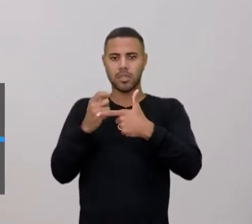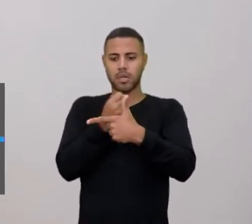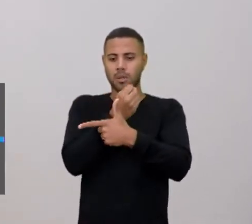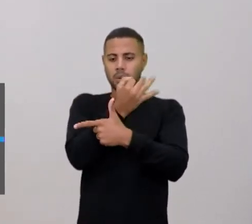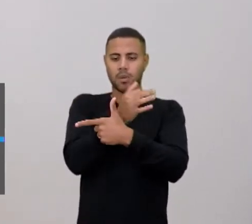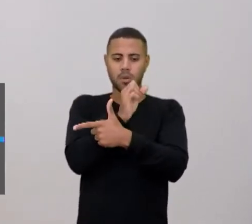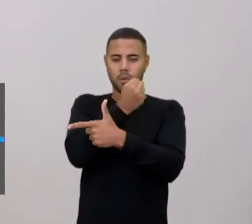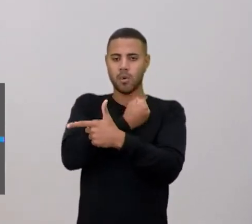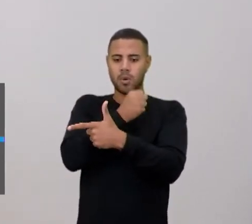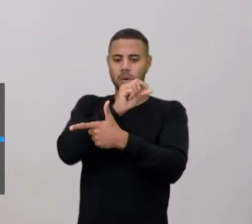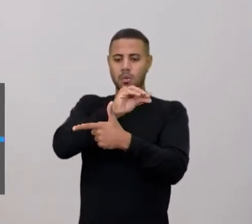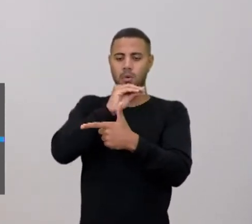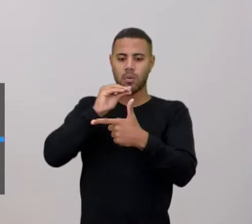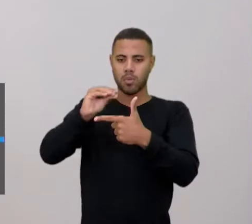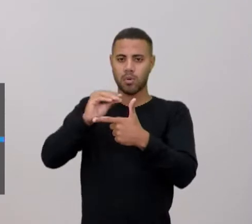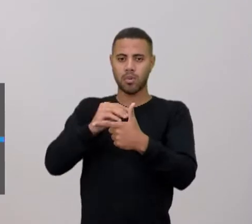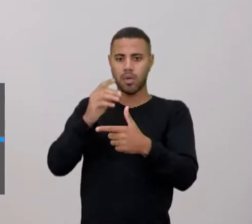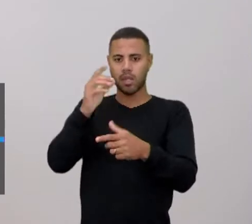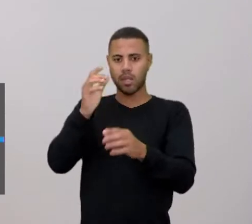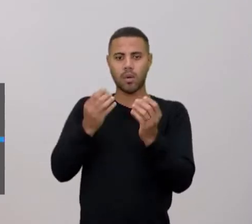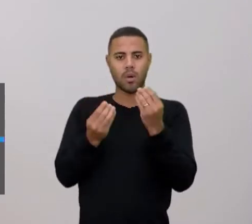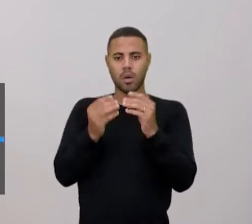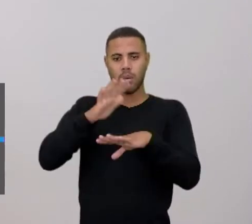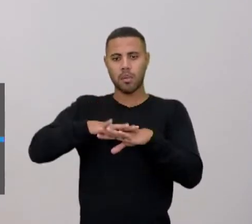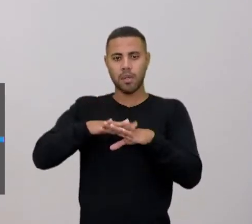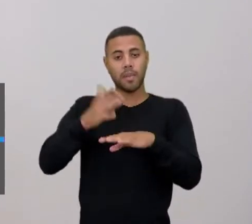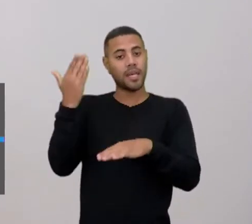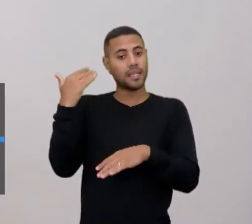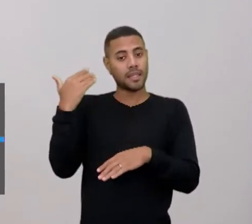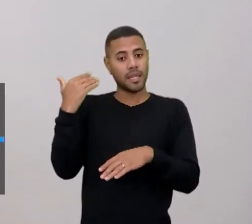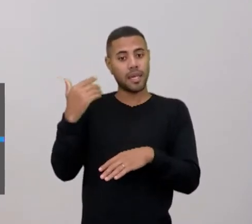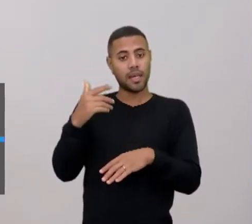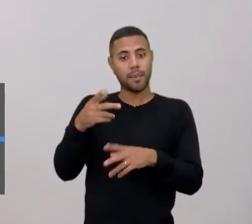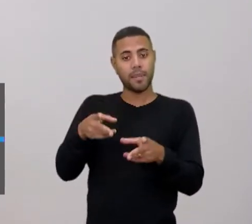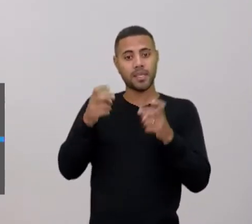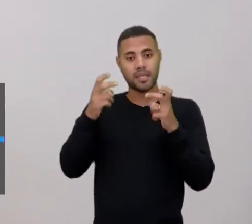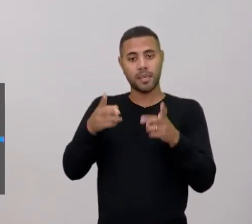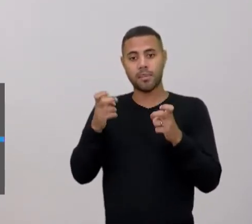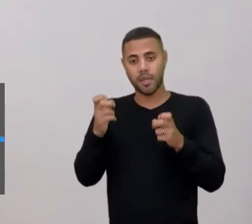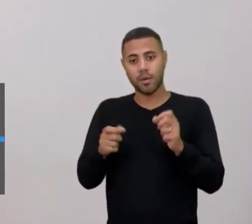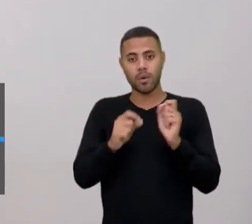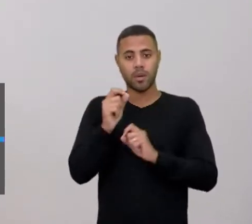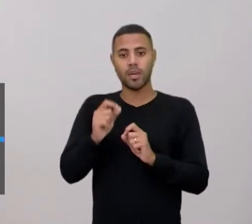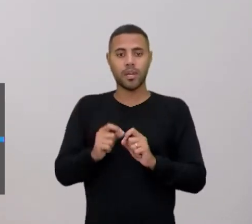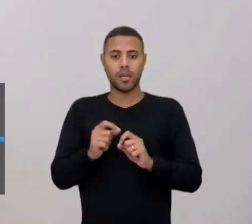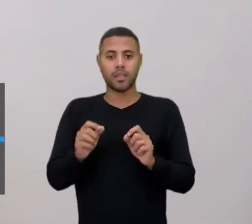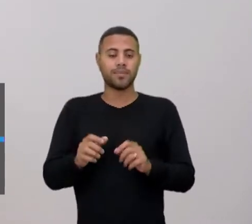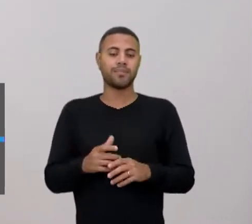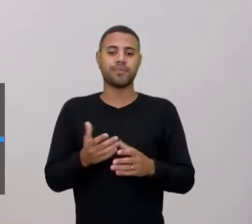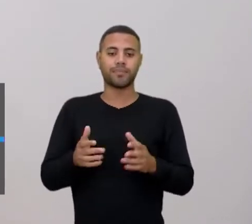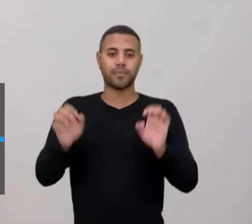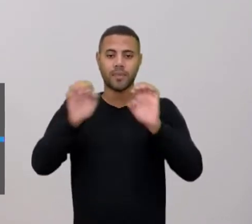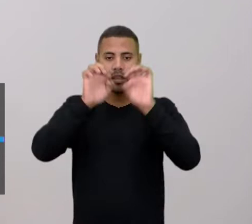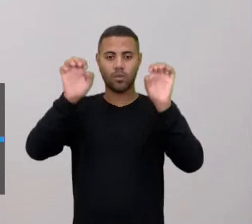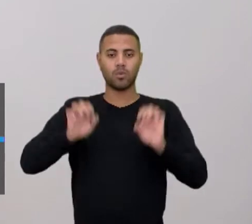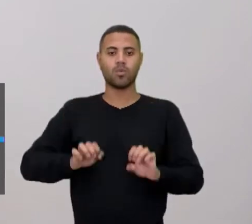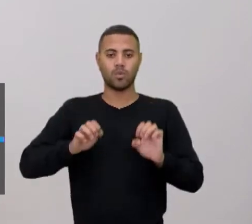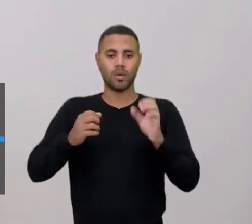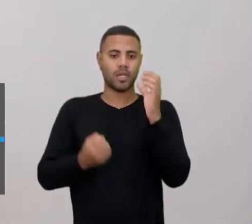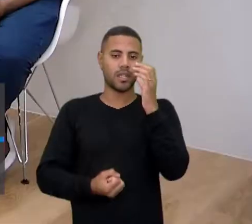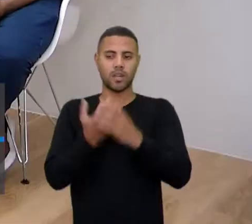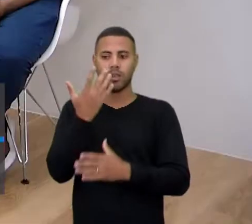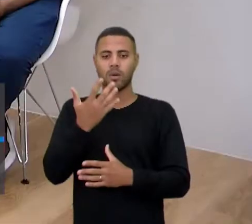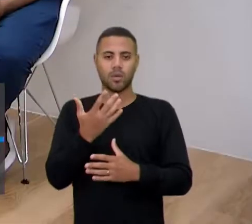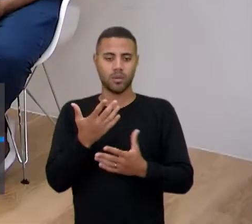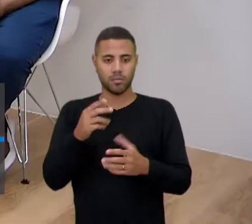tem esse, depois subtrai e dá um número. Mas é porque a gente já percebeu que existem alguns padrões numéricos e a gente cria um algoritmo. A relação